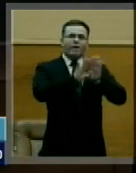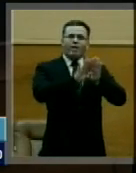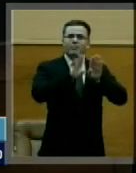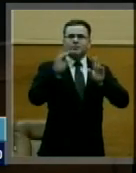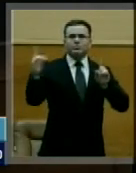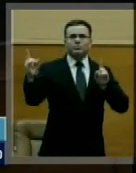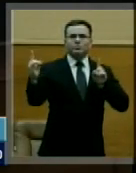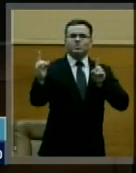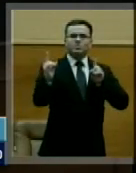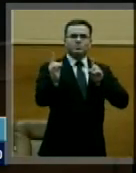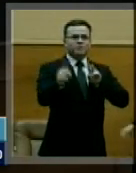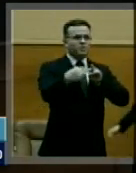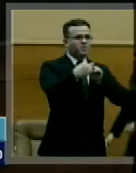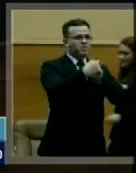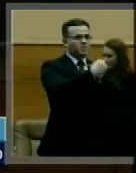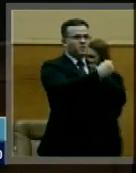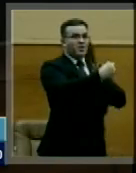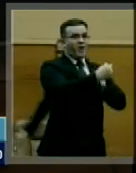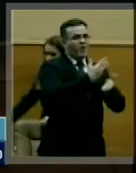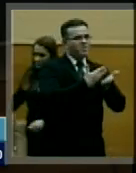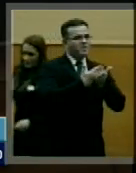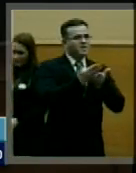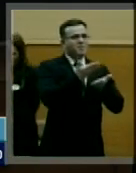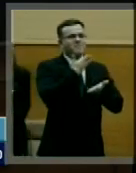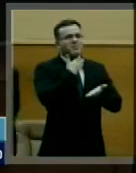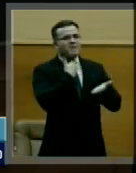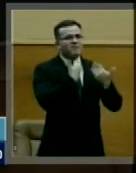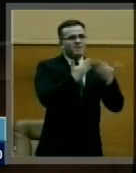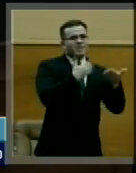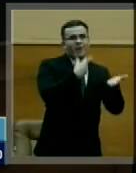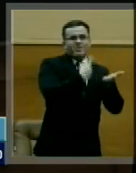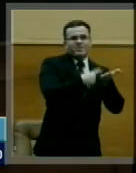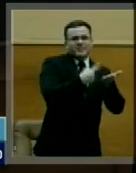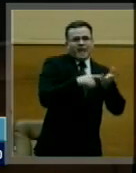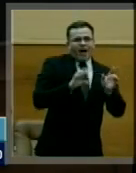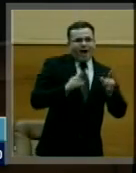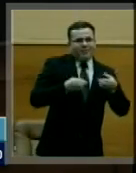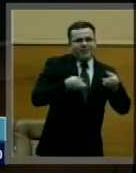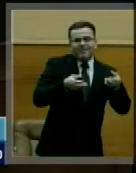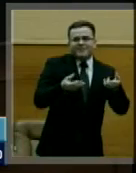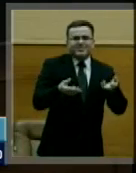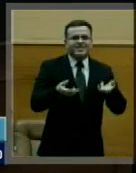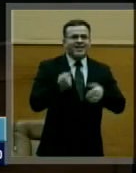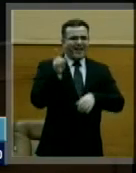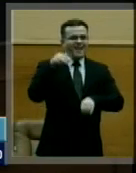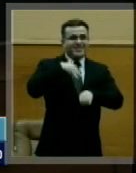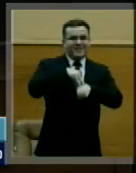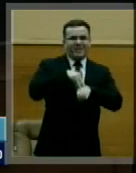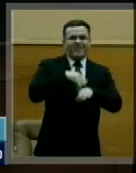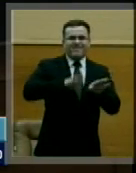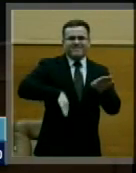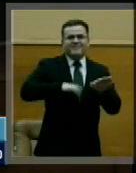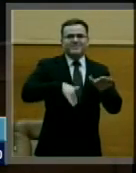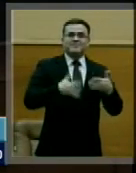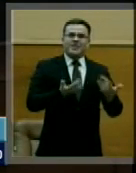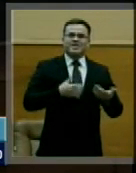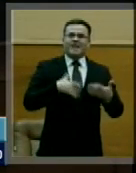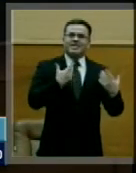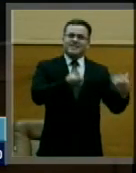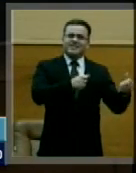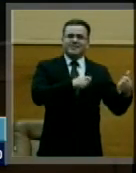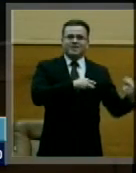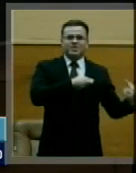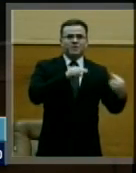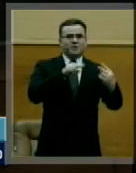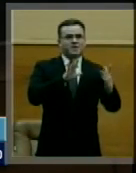e já começaram ali um bate-papo e já marcaram para comer um caranguejo na orla, entendeu? E dali foi o